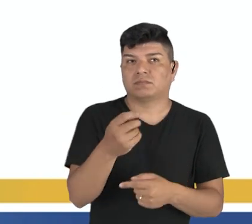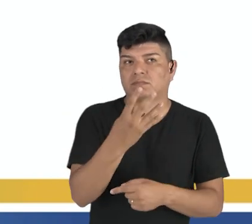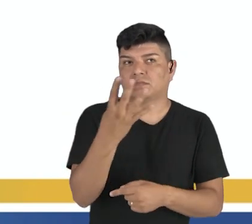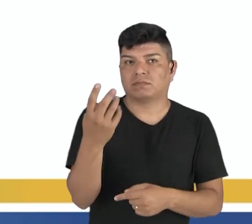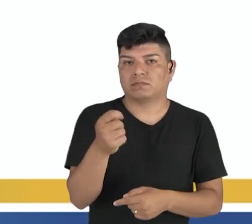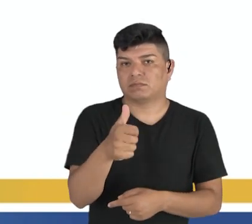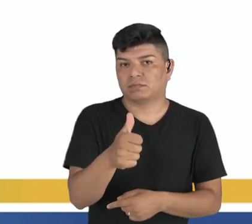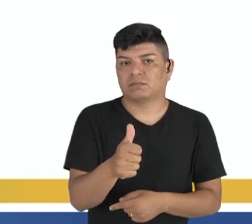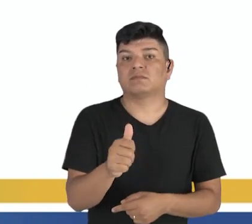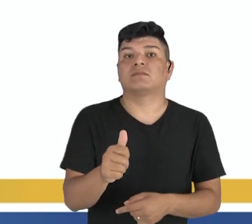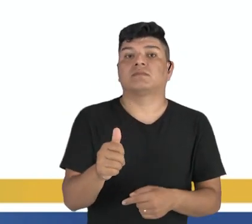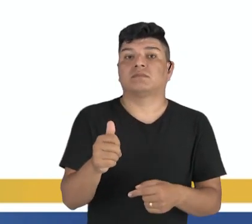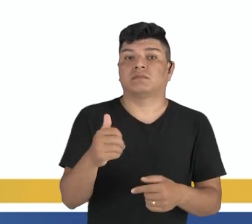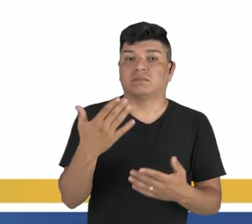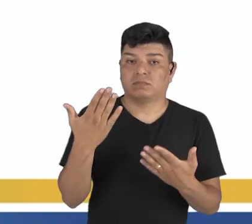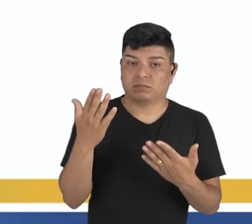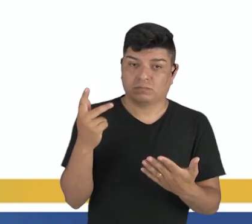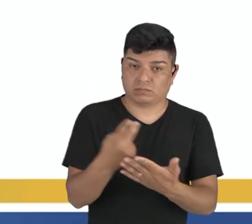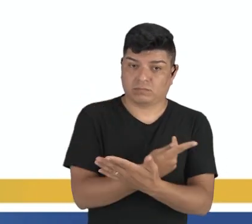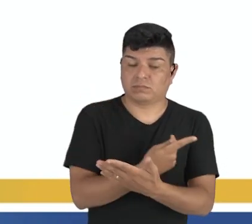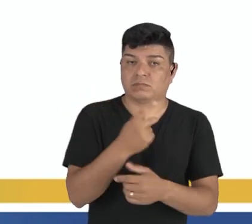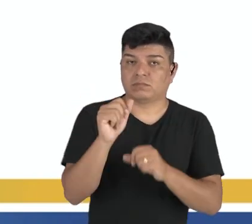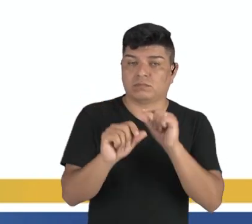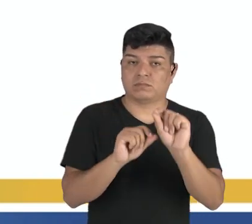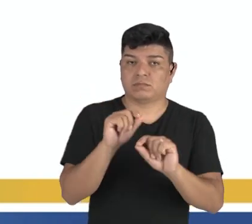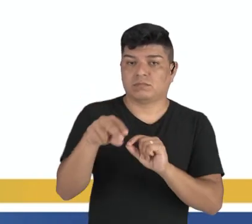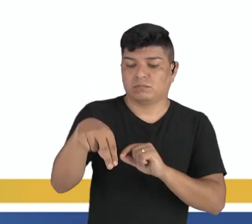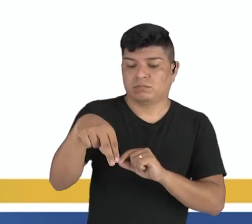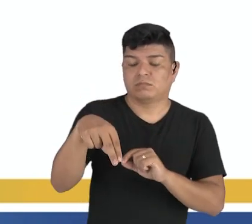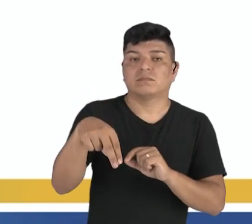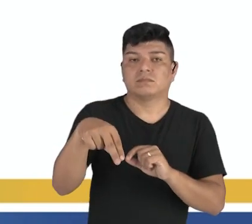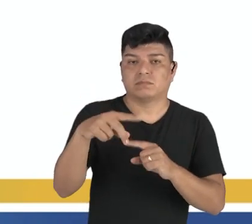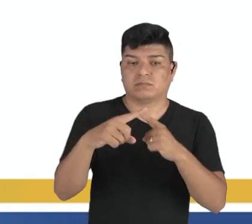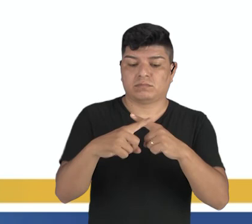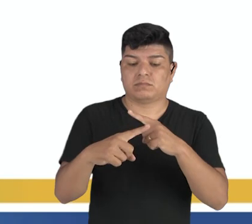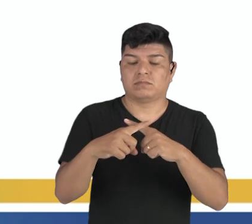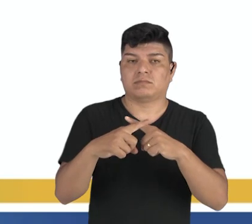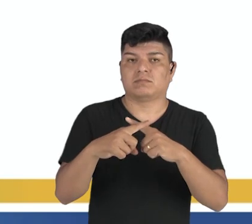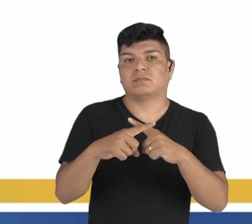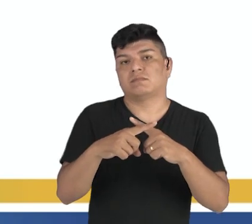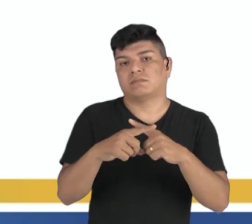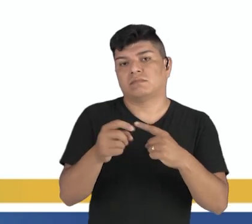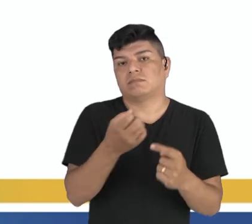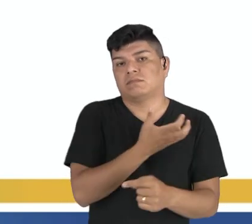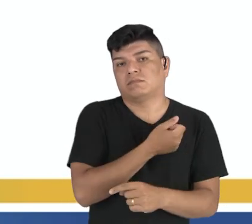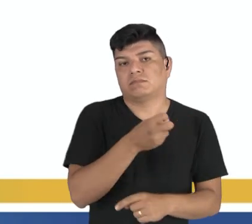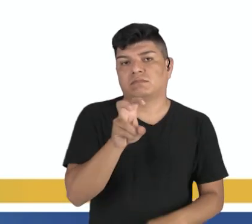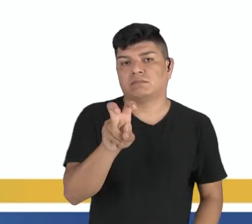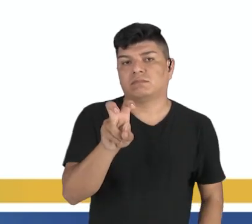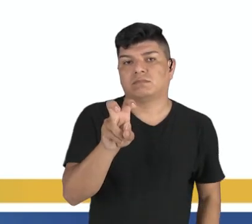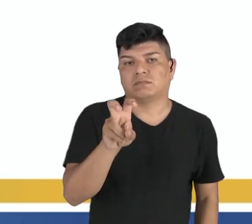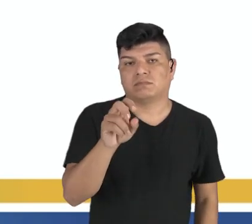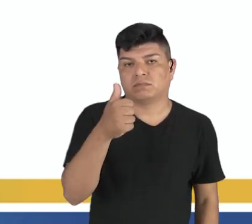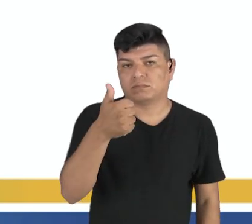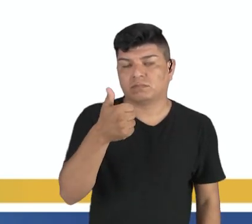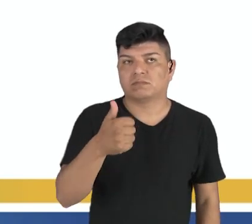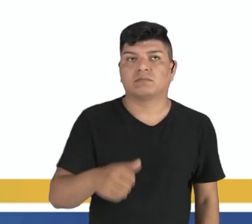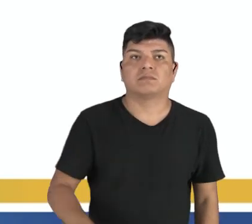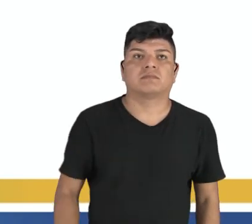de moeda de acordo com a etapa, em que o n é a variável multiplicada pelo número 5,